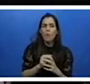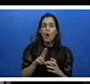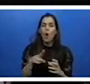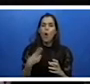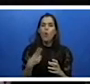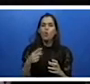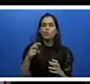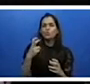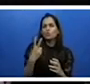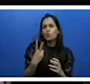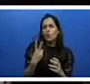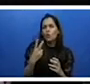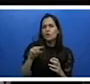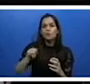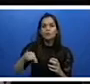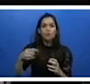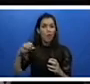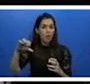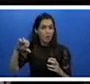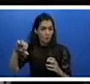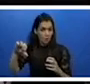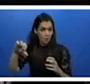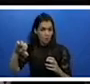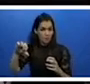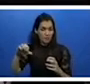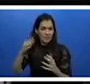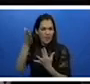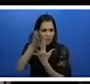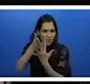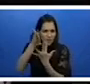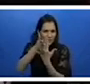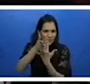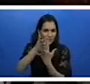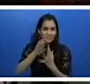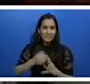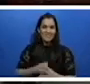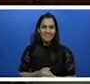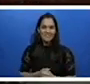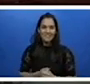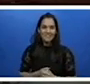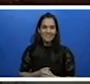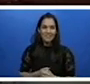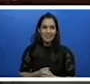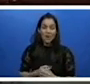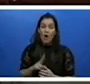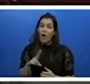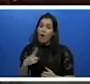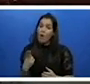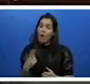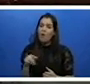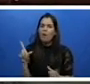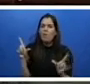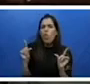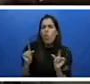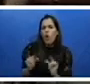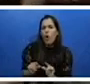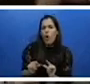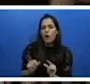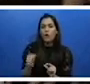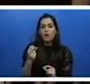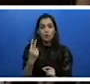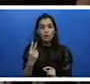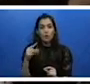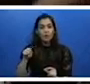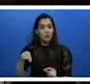e 9, 2,7 e 2,9. Ou é menor que 2 inteiros e